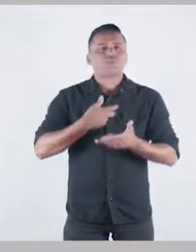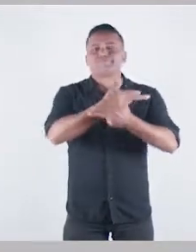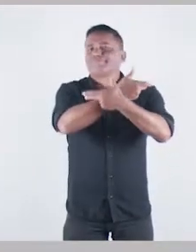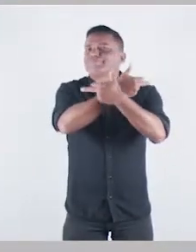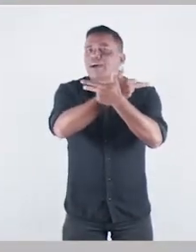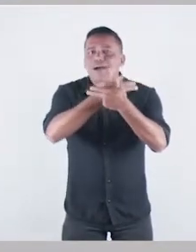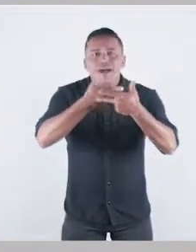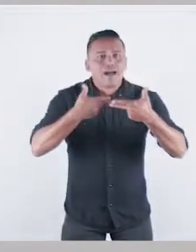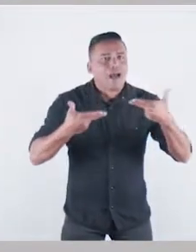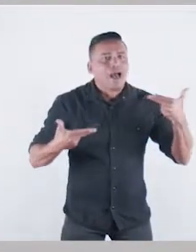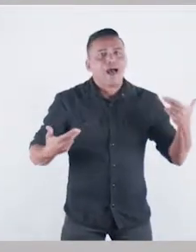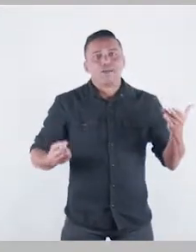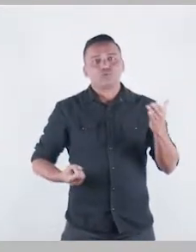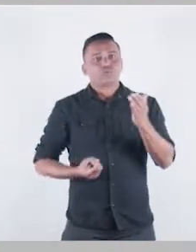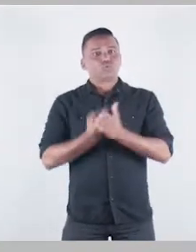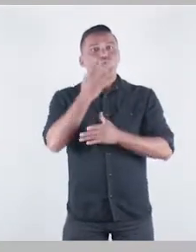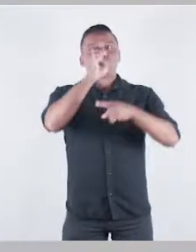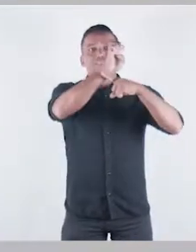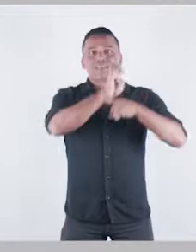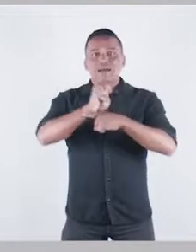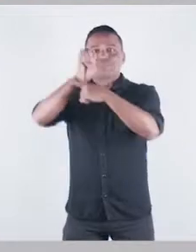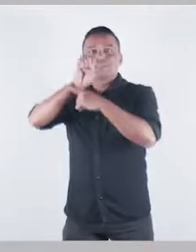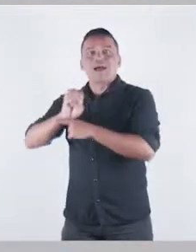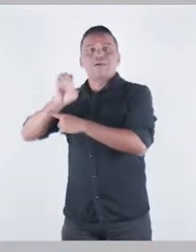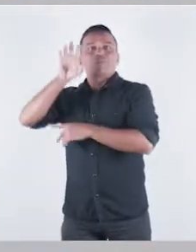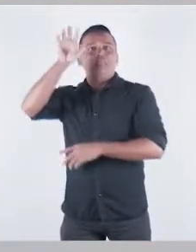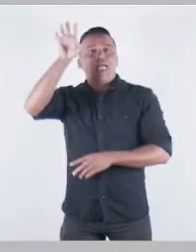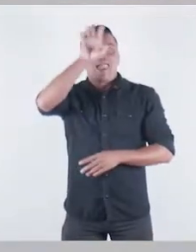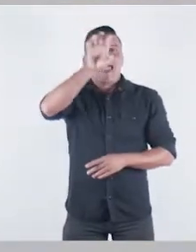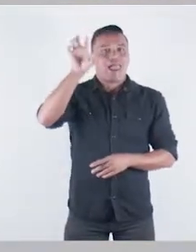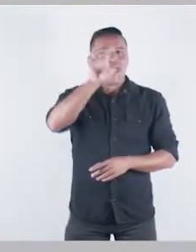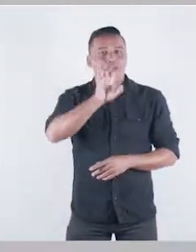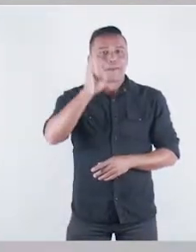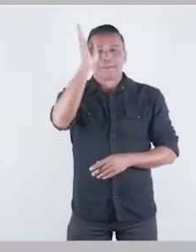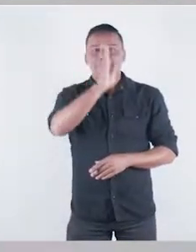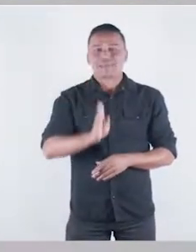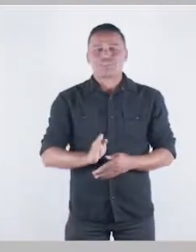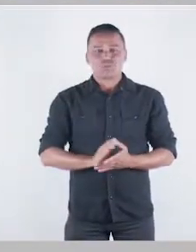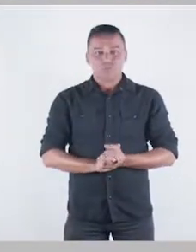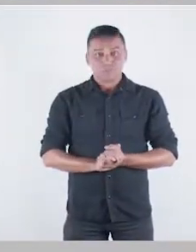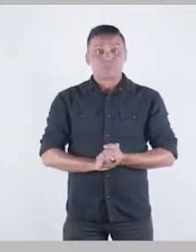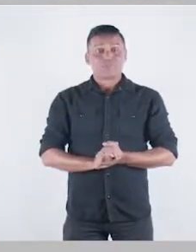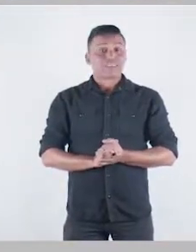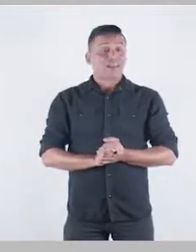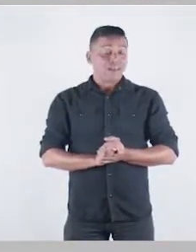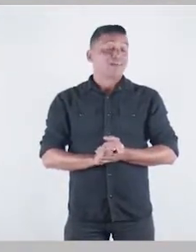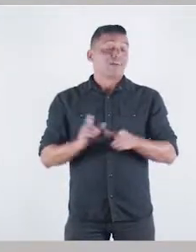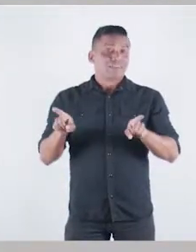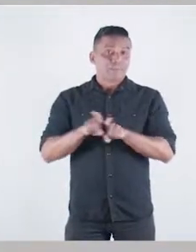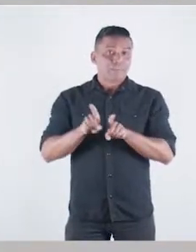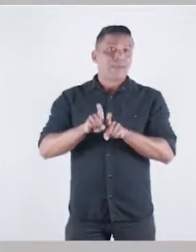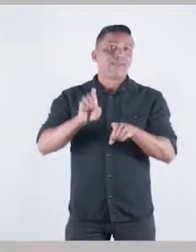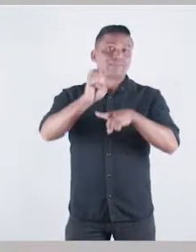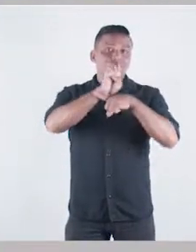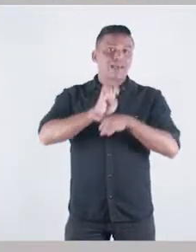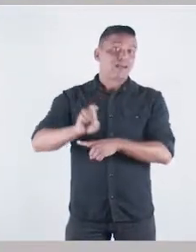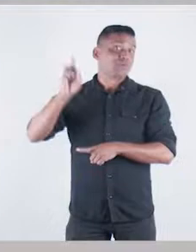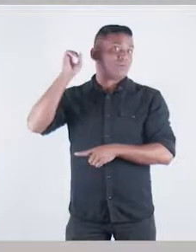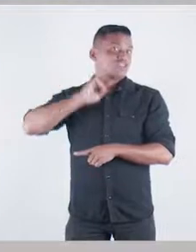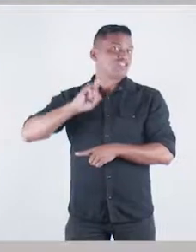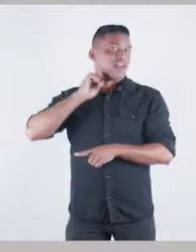espessos, né, em vários estados do Brasil. Aí, desse momento, aí, em Minas Gerais, um dos